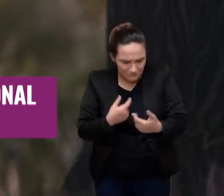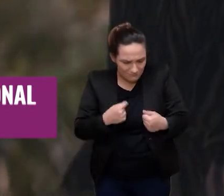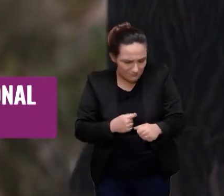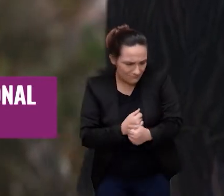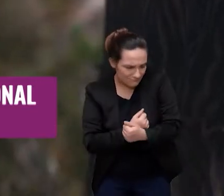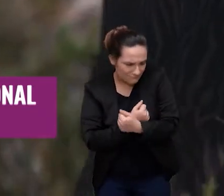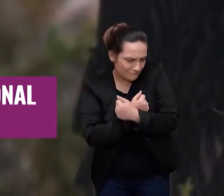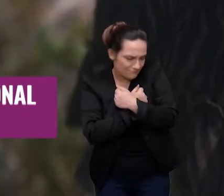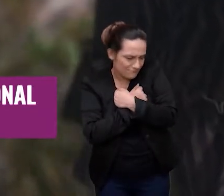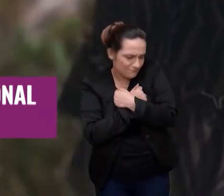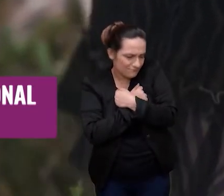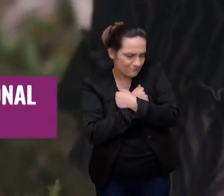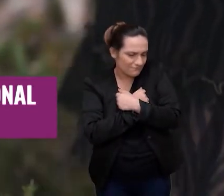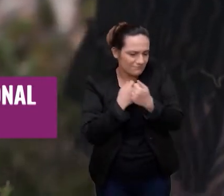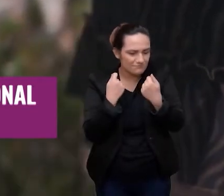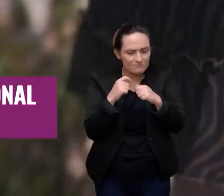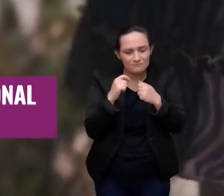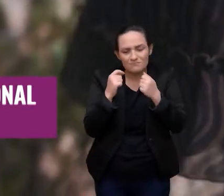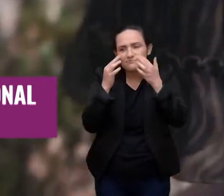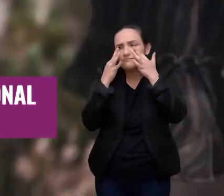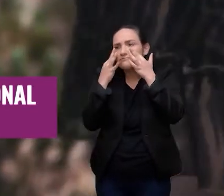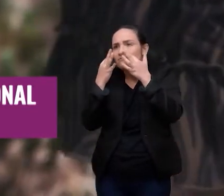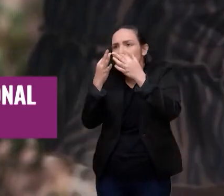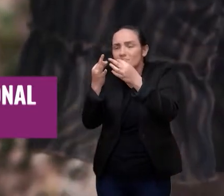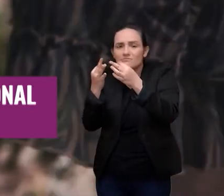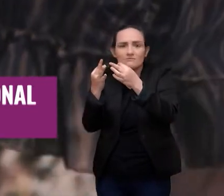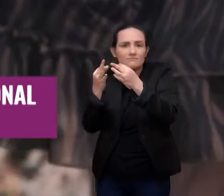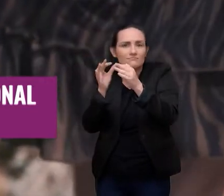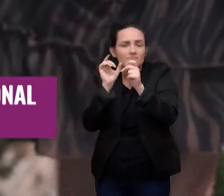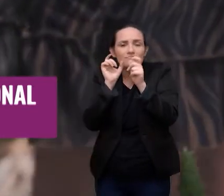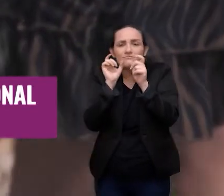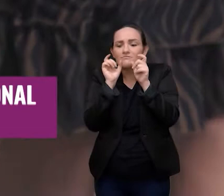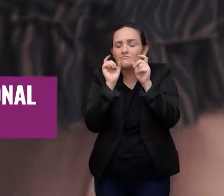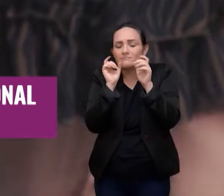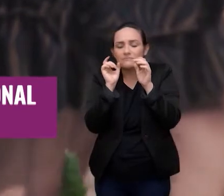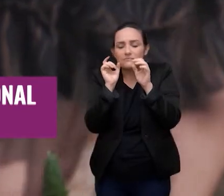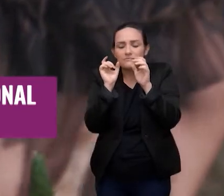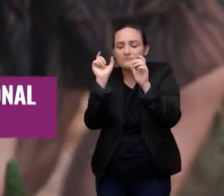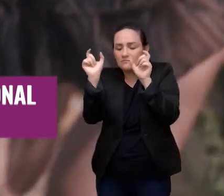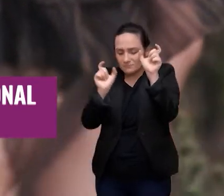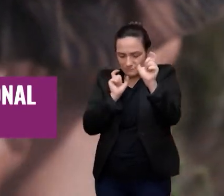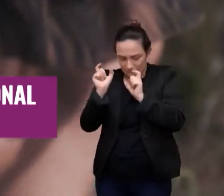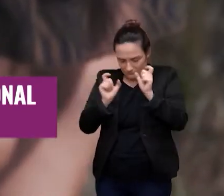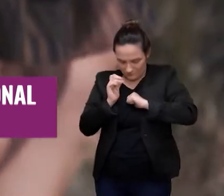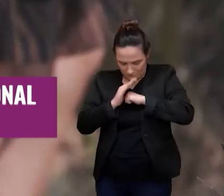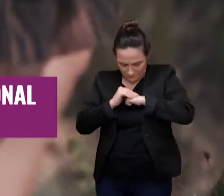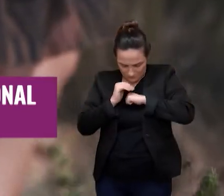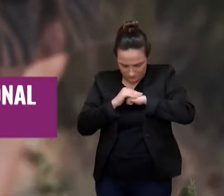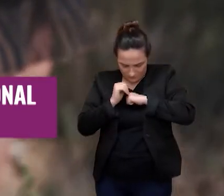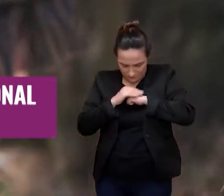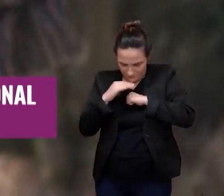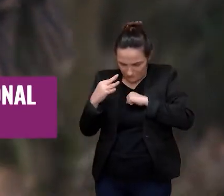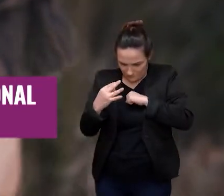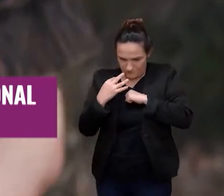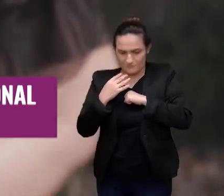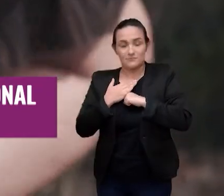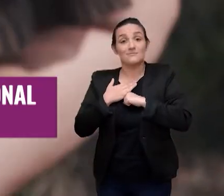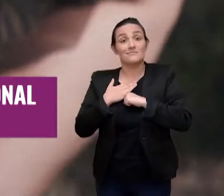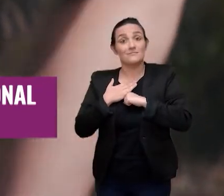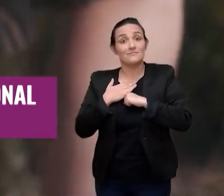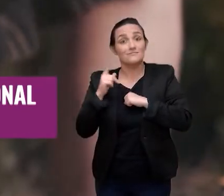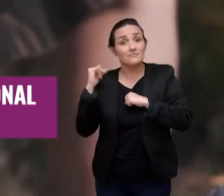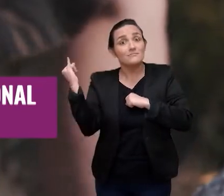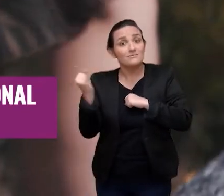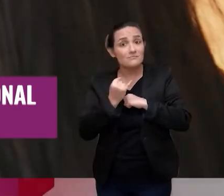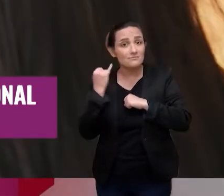né? Então, essa necessidade é muito forte no ser humano. E não é só uma necessidade, porque o amor é um elo